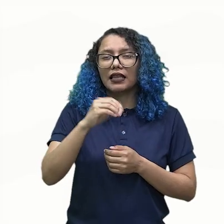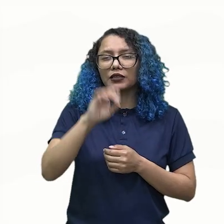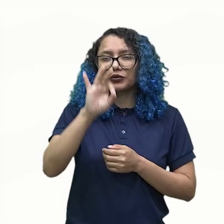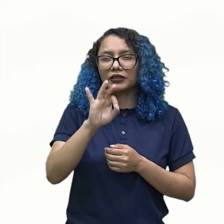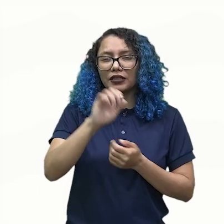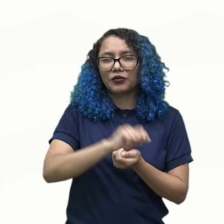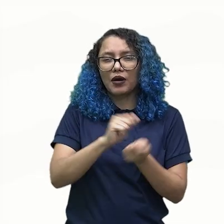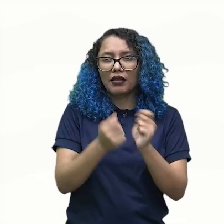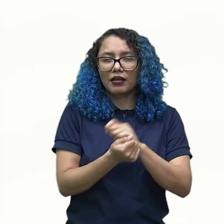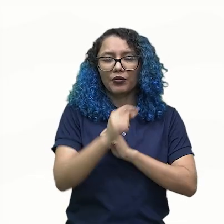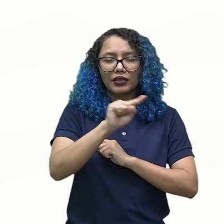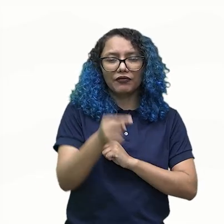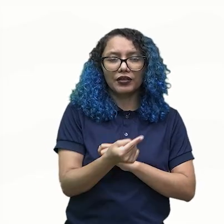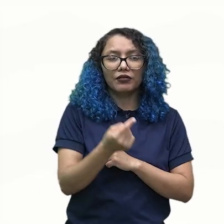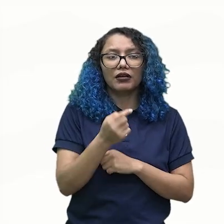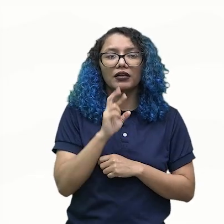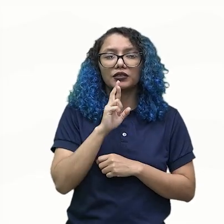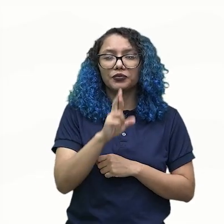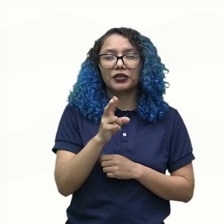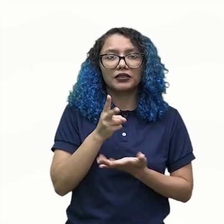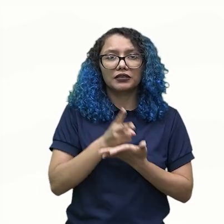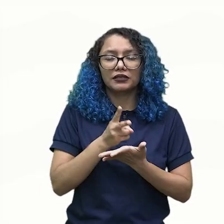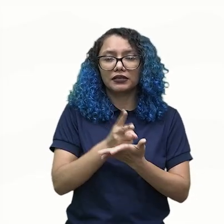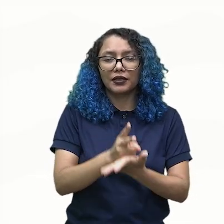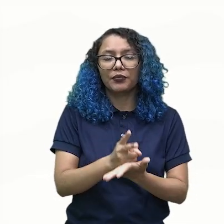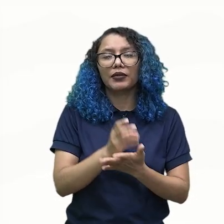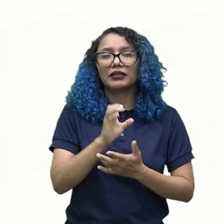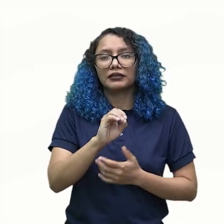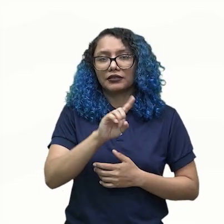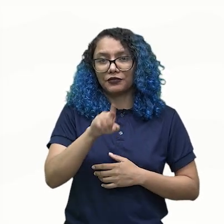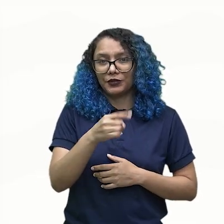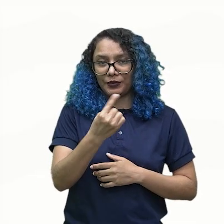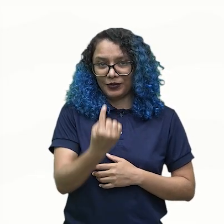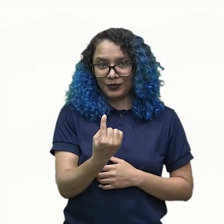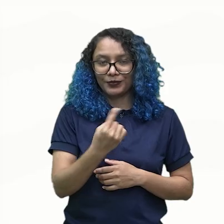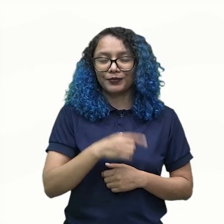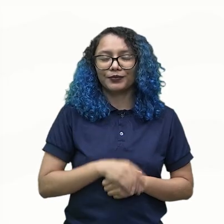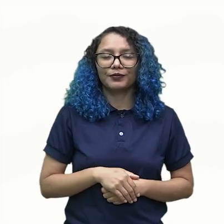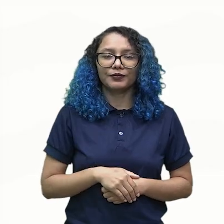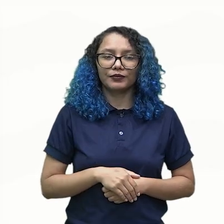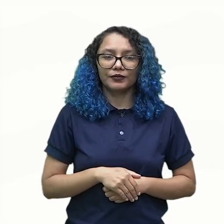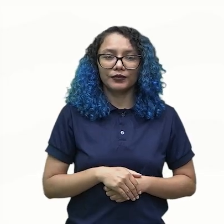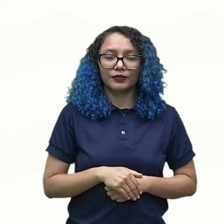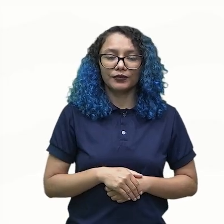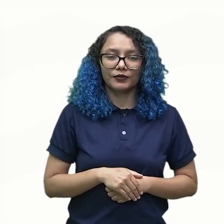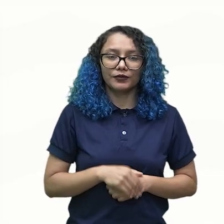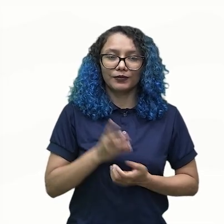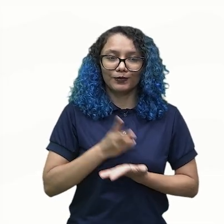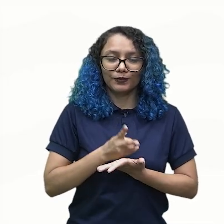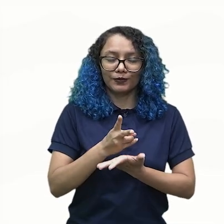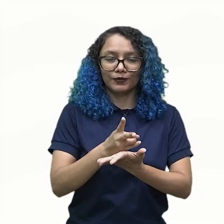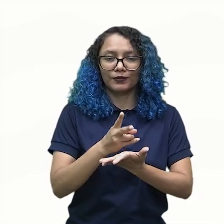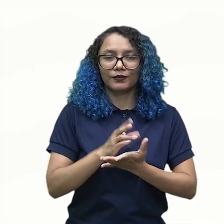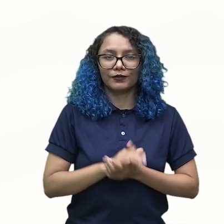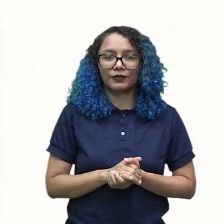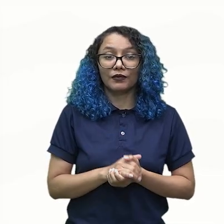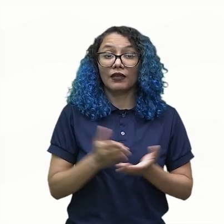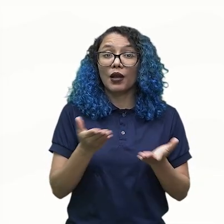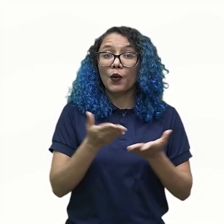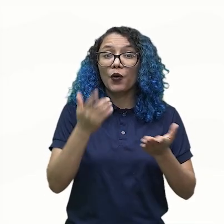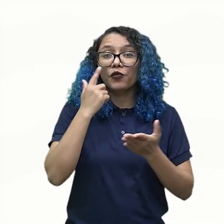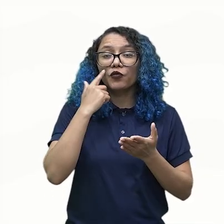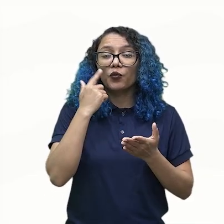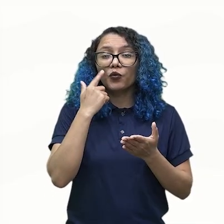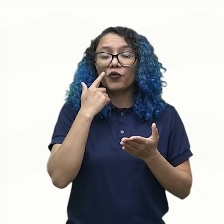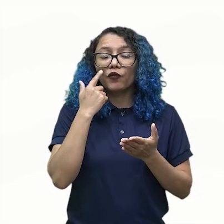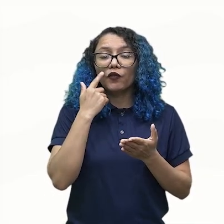10% em decimal, o valor sempre será igual a 0,1. E aí, em seguida, vamos